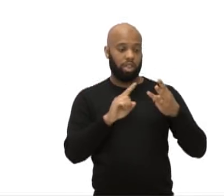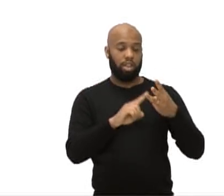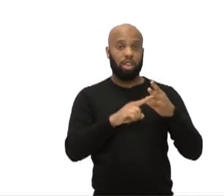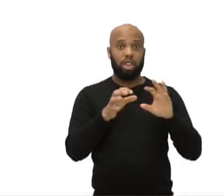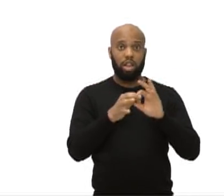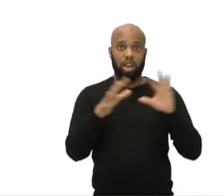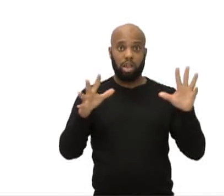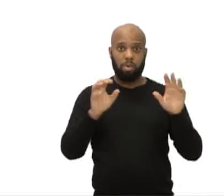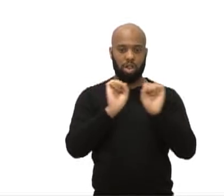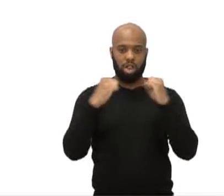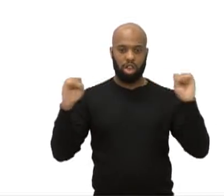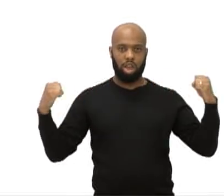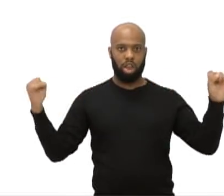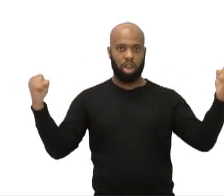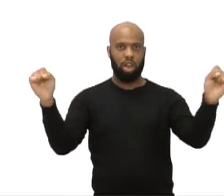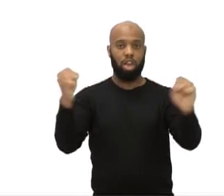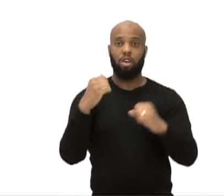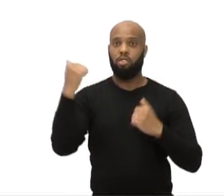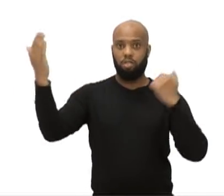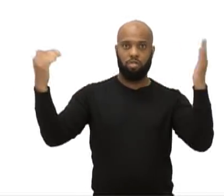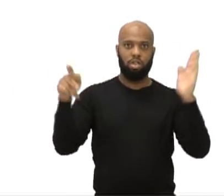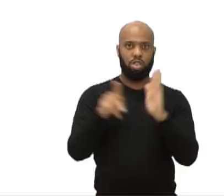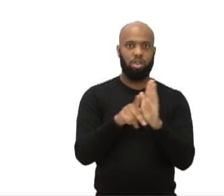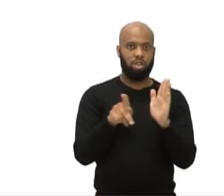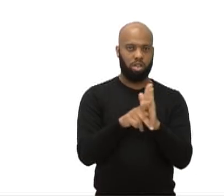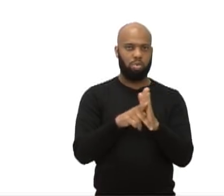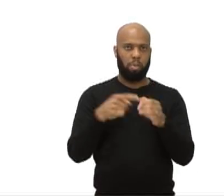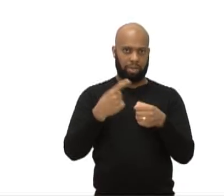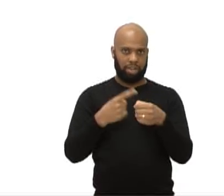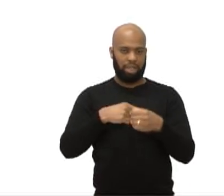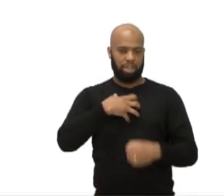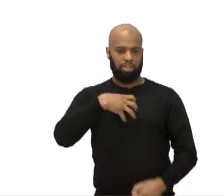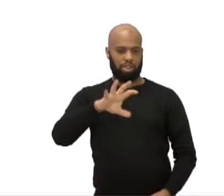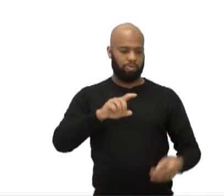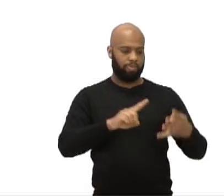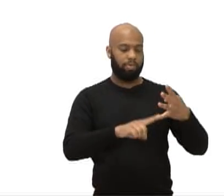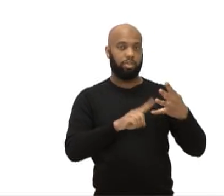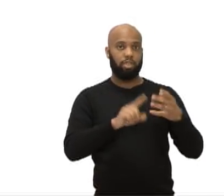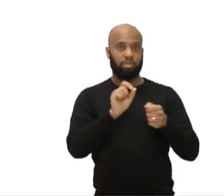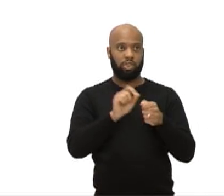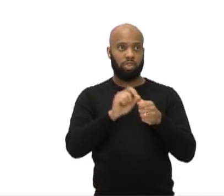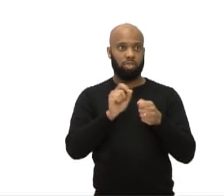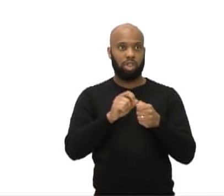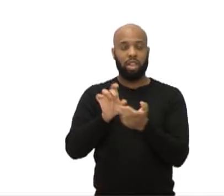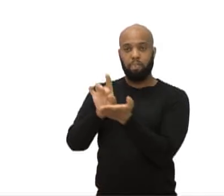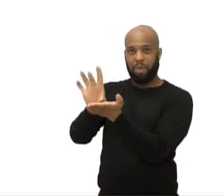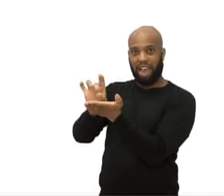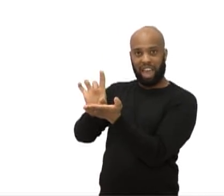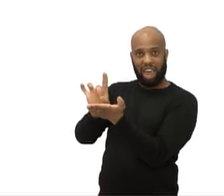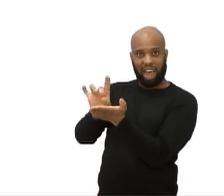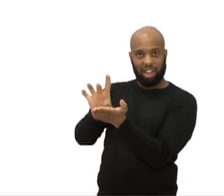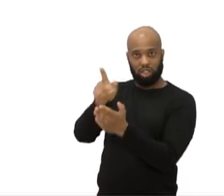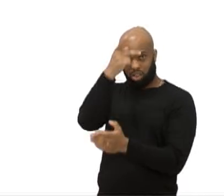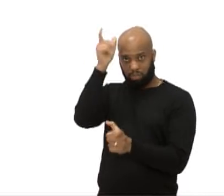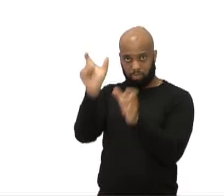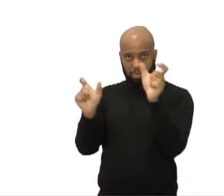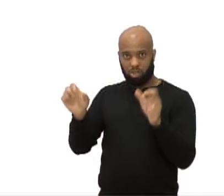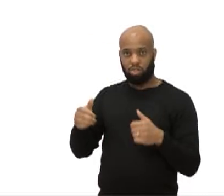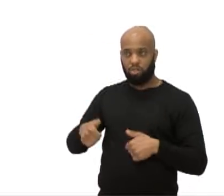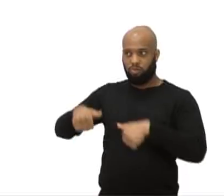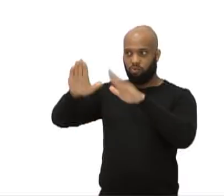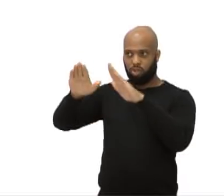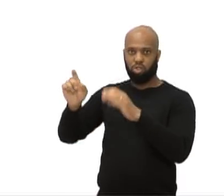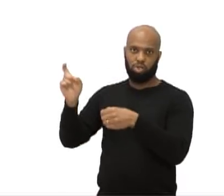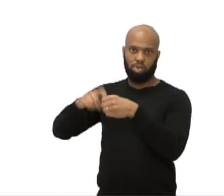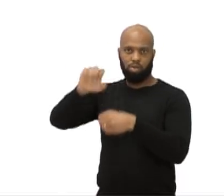construção de um templo malês fora da zona urbana de Salvador. E D. Degredou muitos participantes para a África, afastando quem